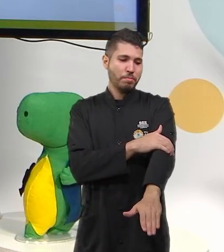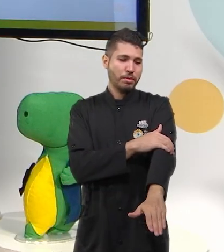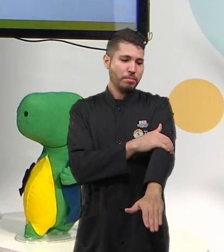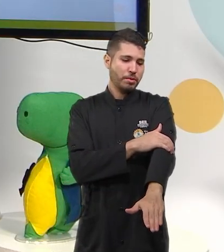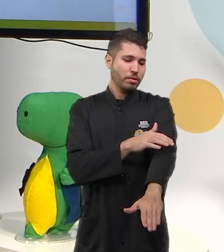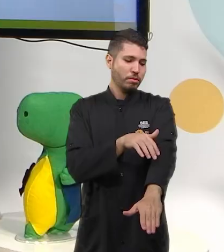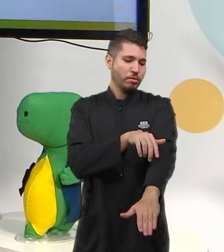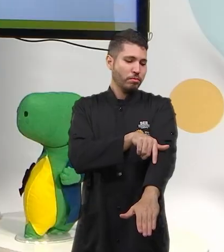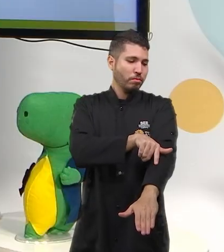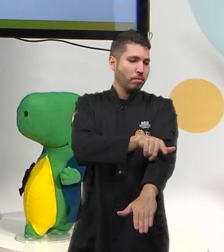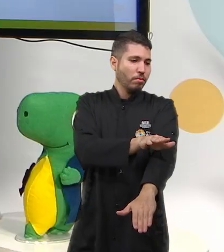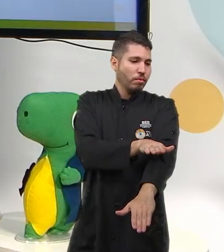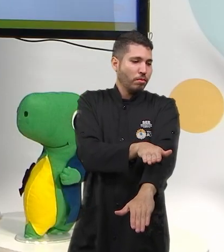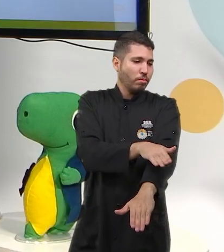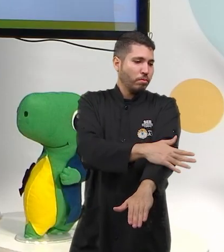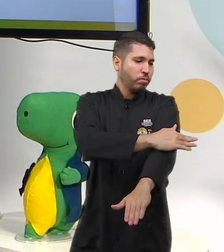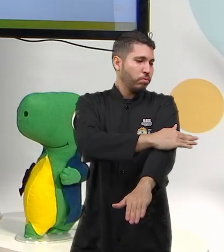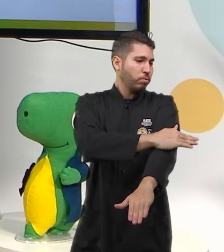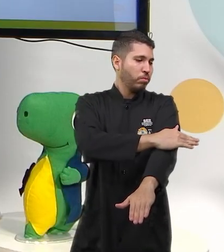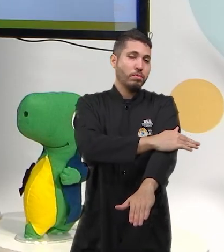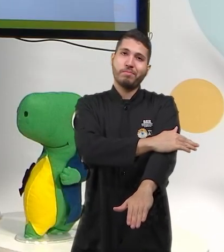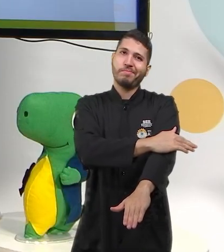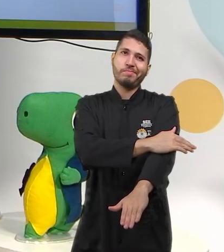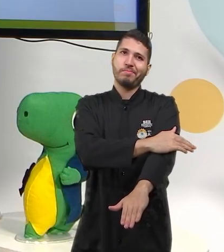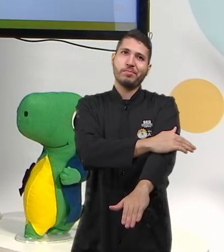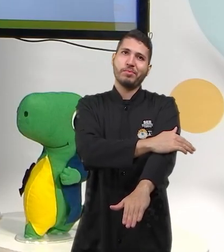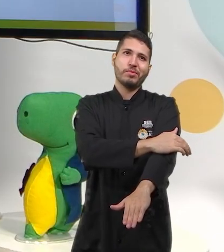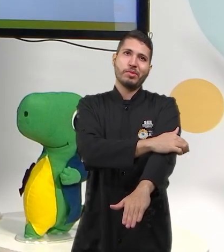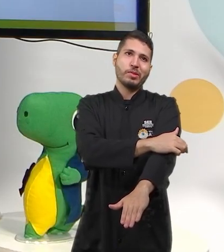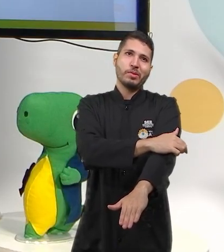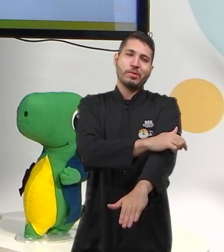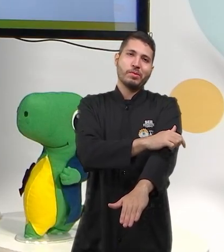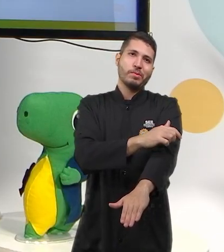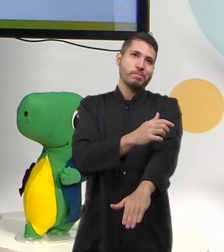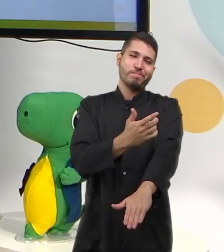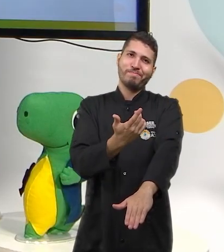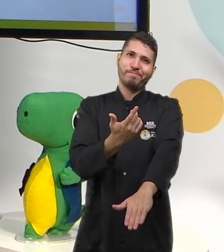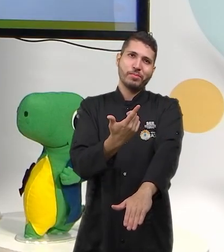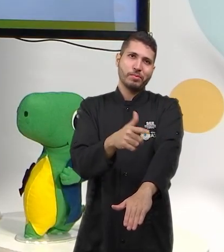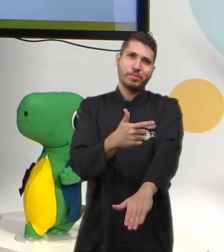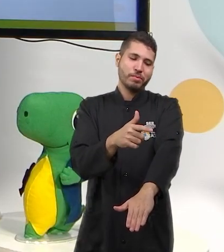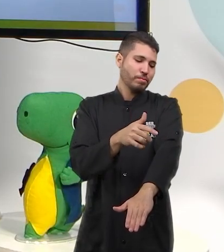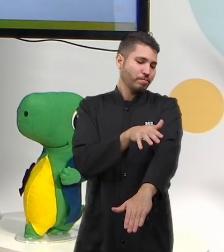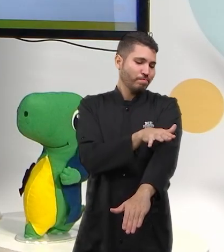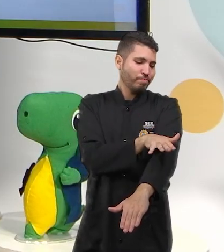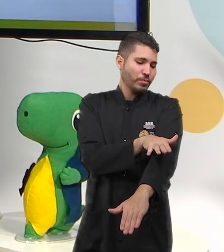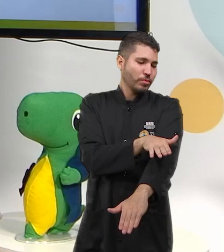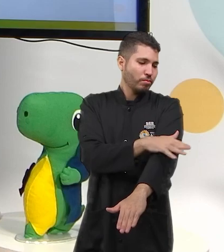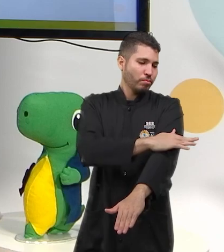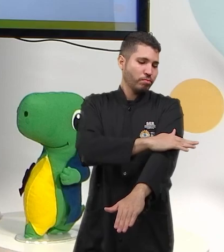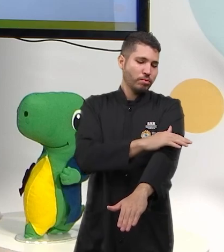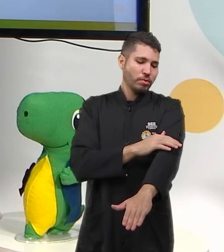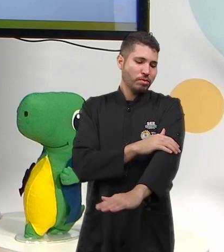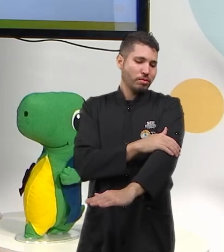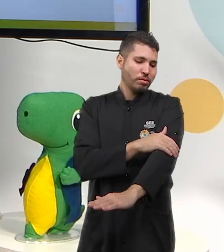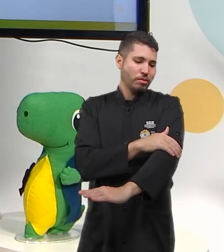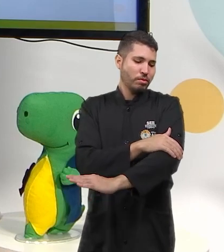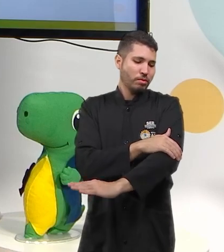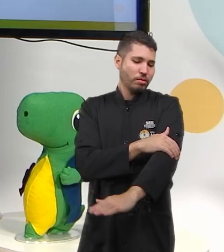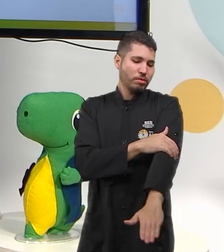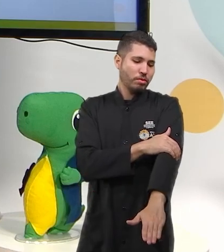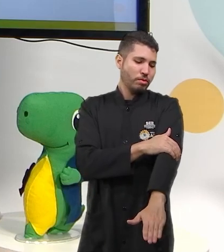essa. Só que a depender de onde está essa articulação, se ela é uma articulação global